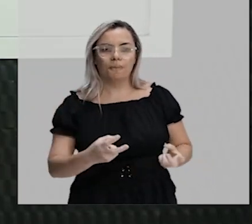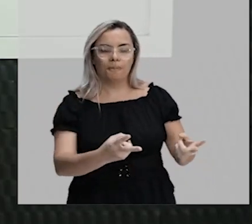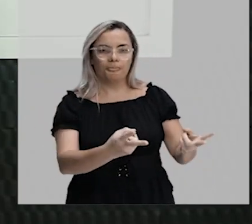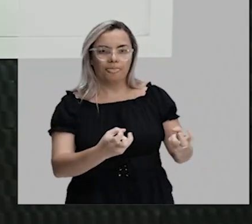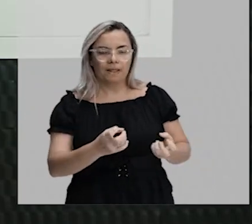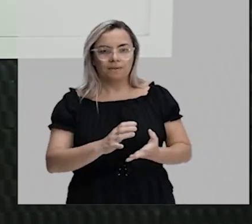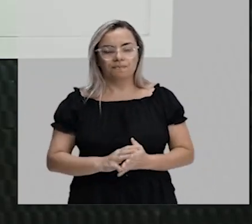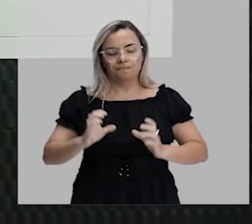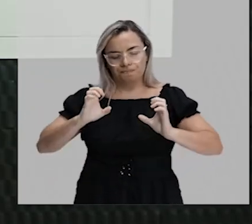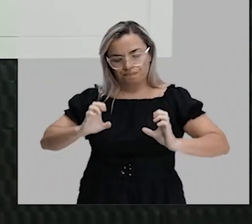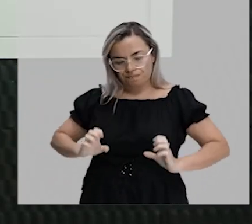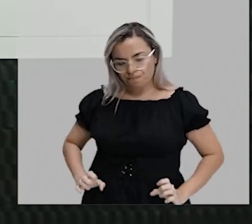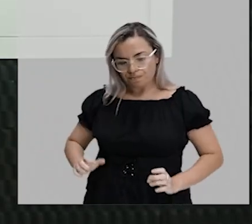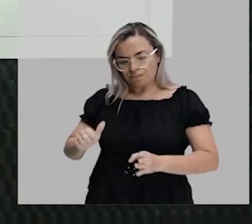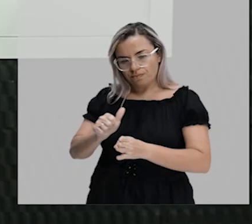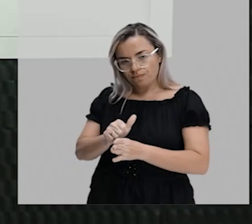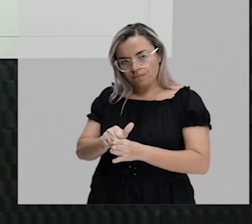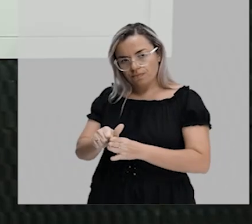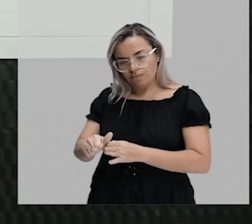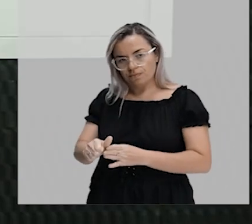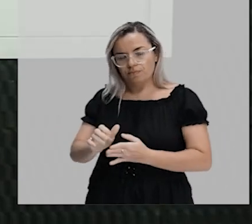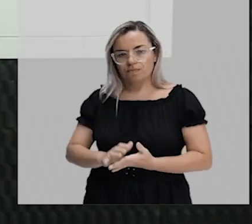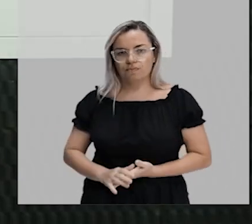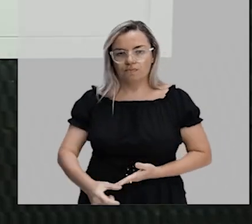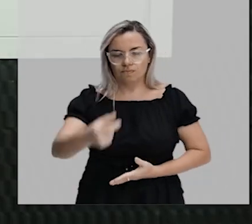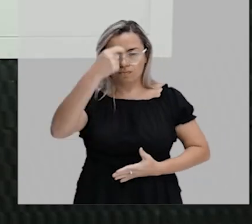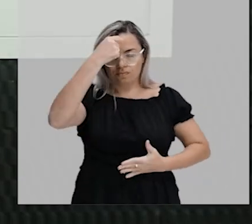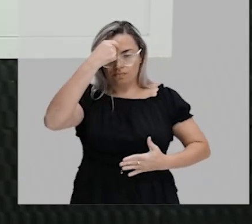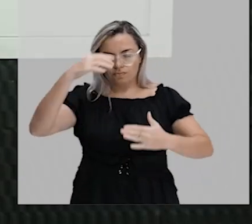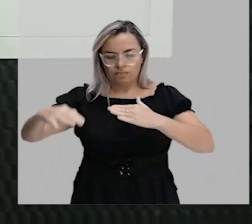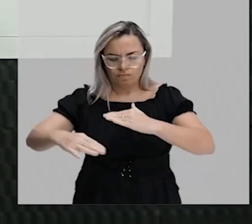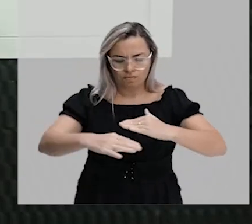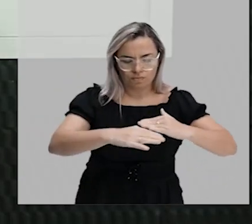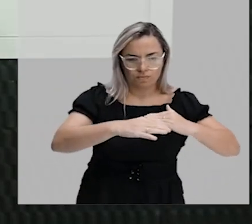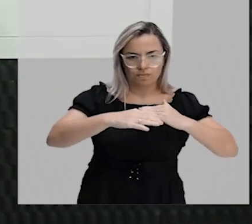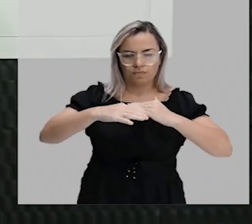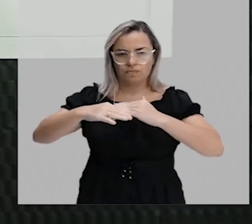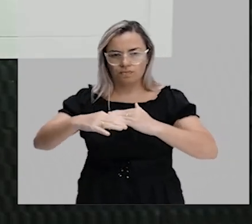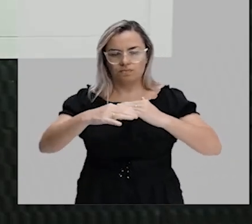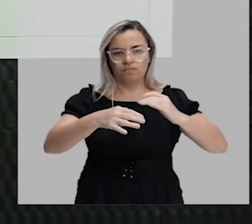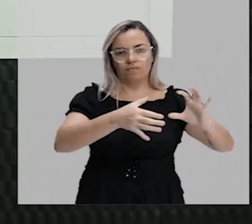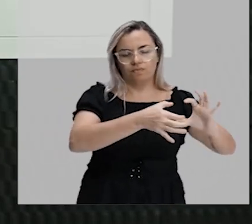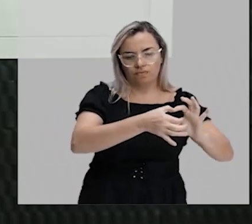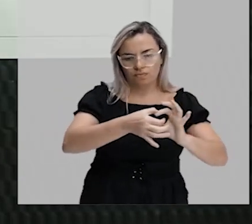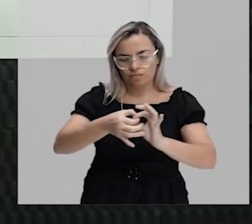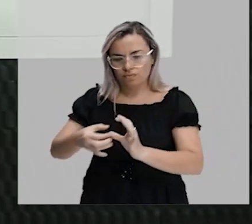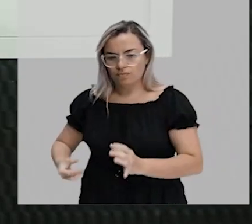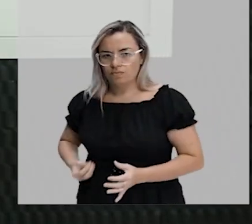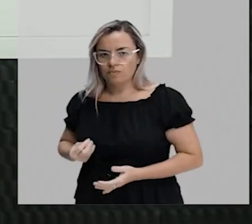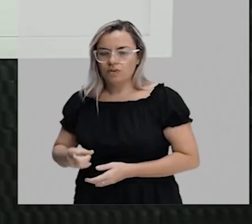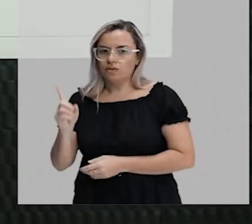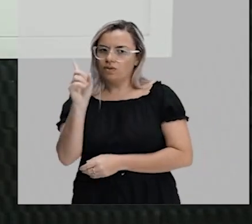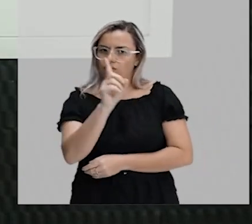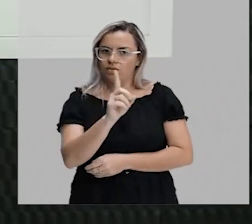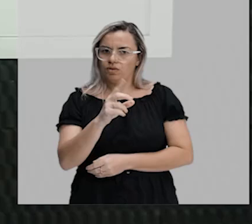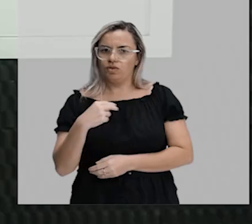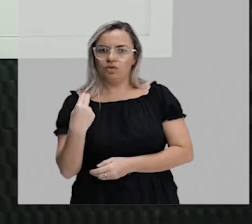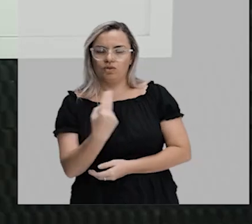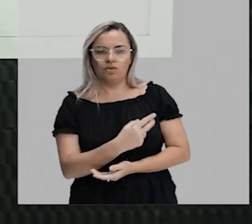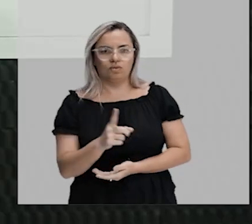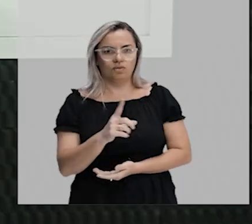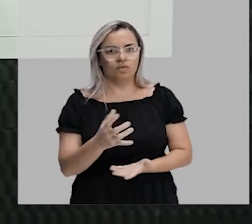ética e moral, no senso comum, ou seja, no cotidiano, naquele conhecimento rasteiro que nós não queremos que você